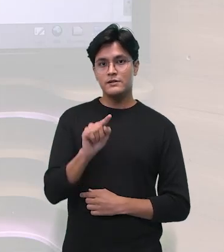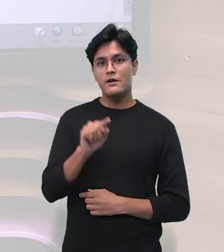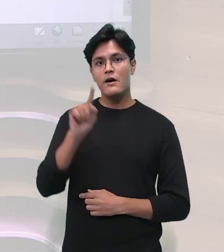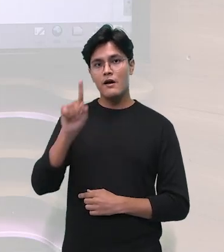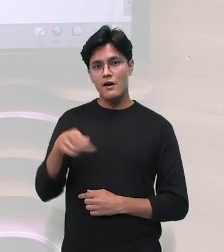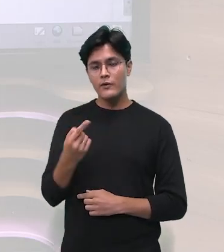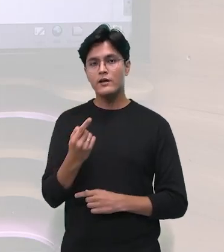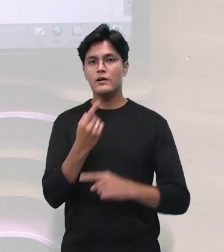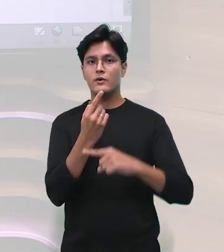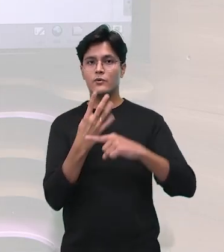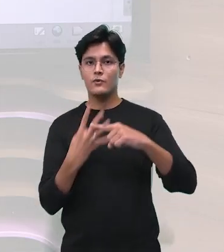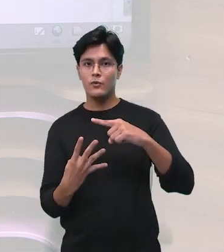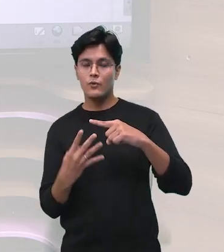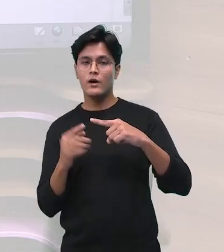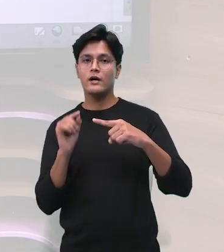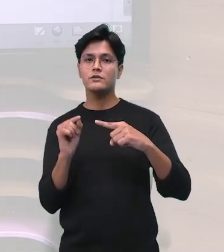de